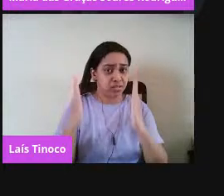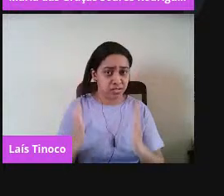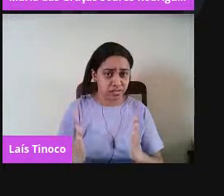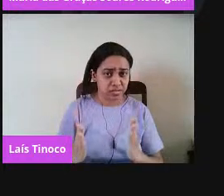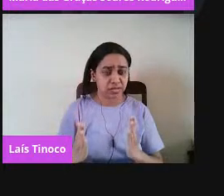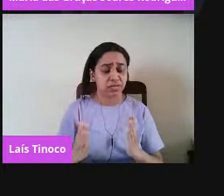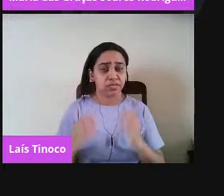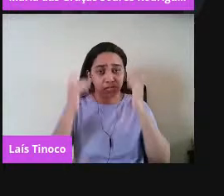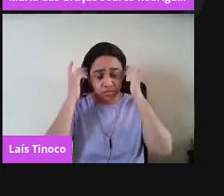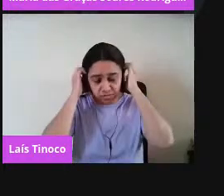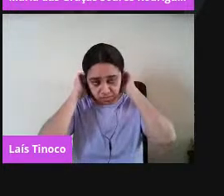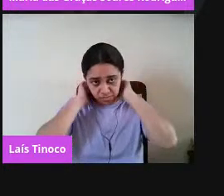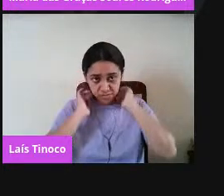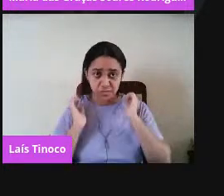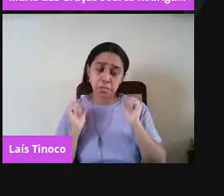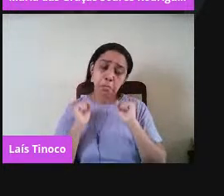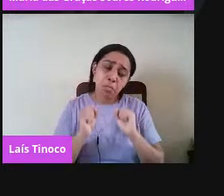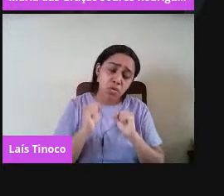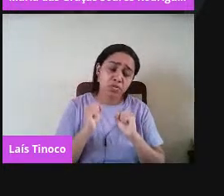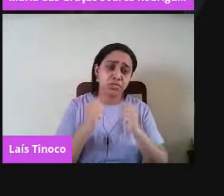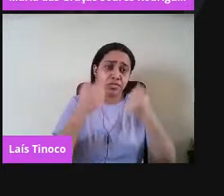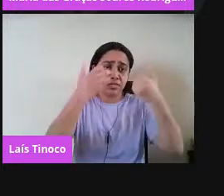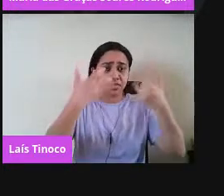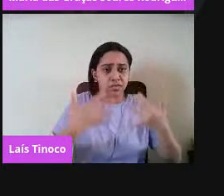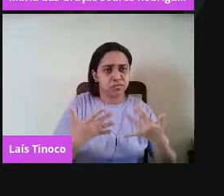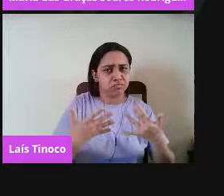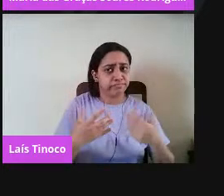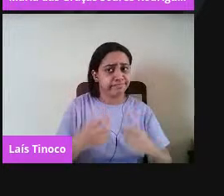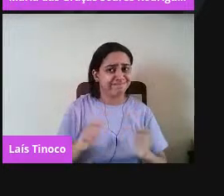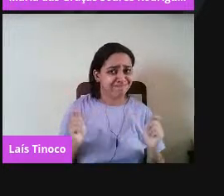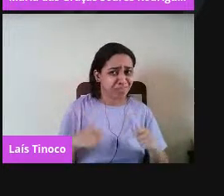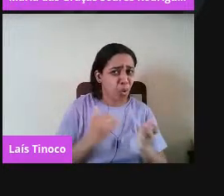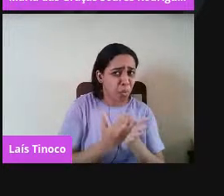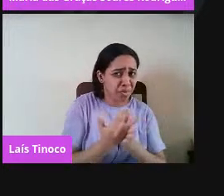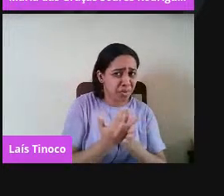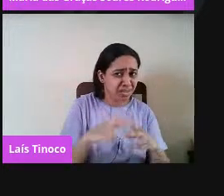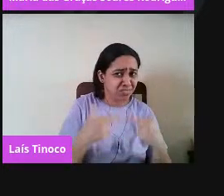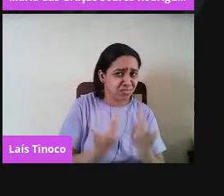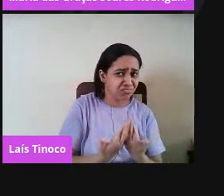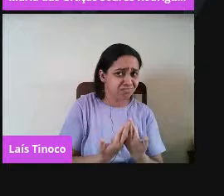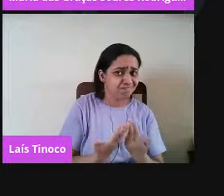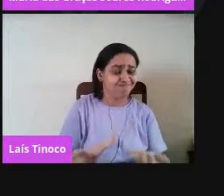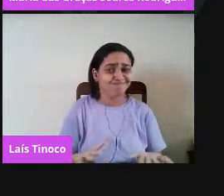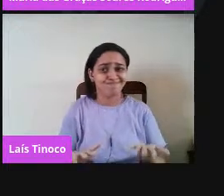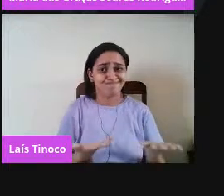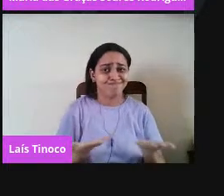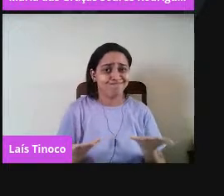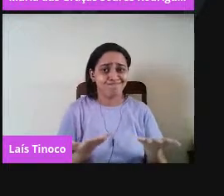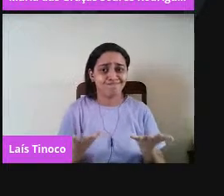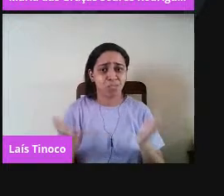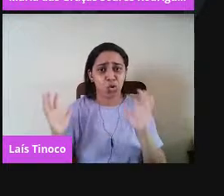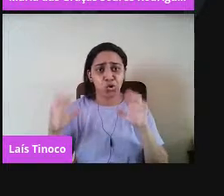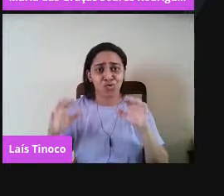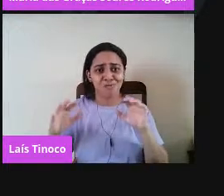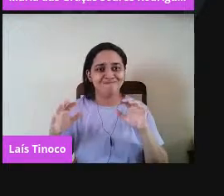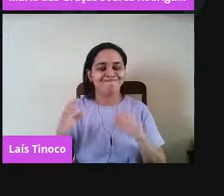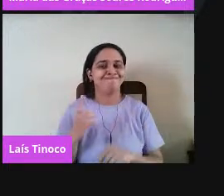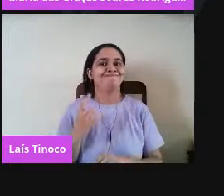poder-se-ia ter dito, bom, a gente começa, ou chove, tinha medo que não viesse ninguém.